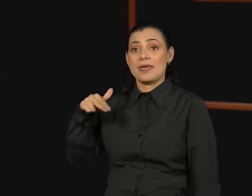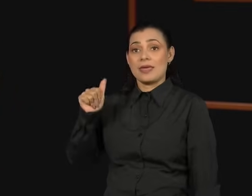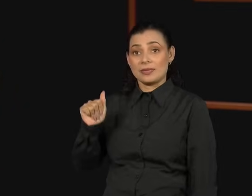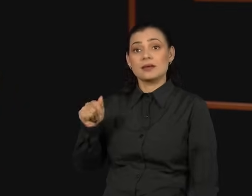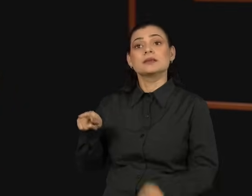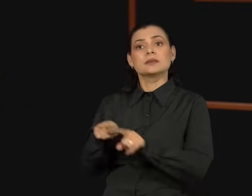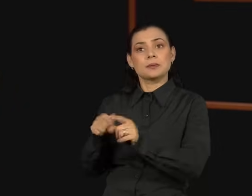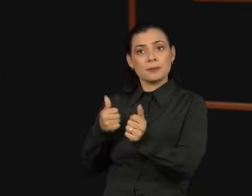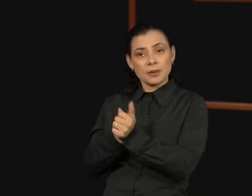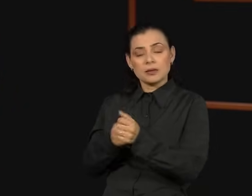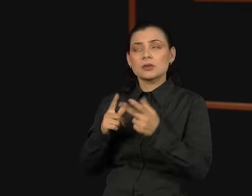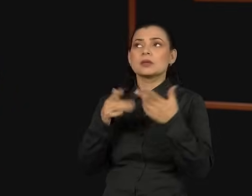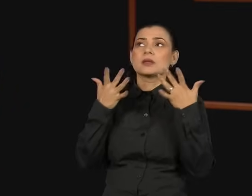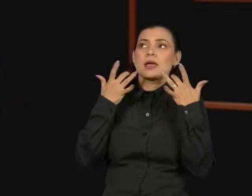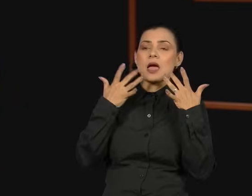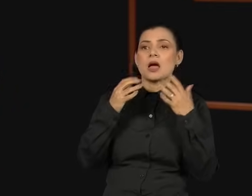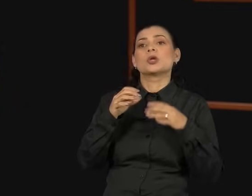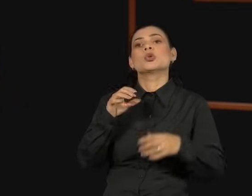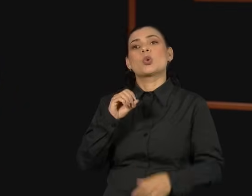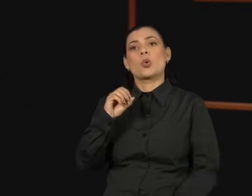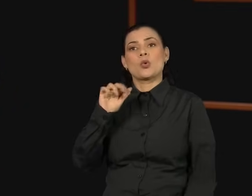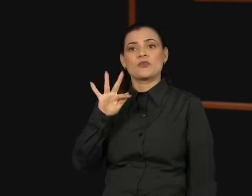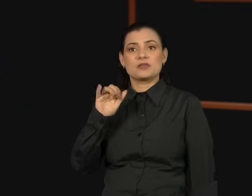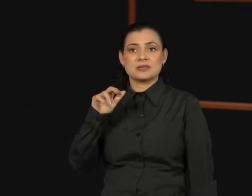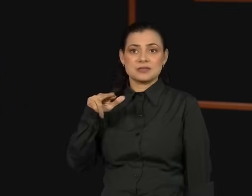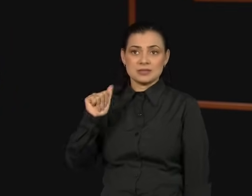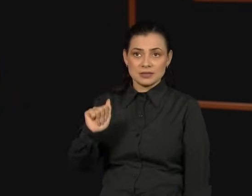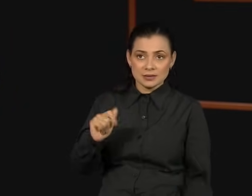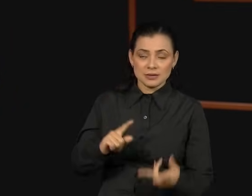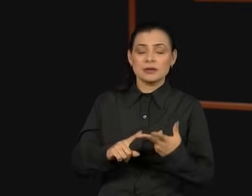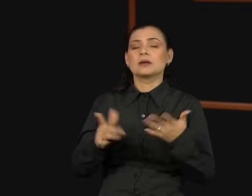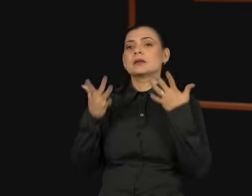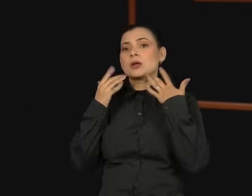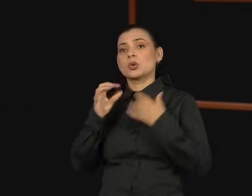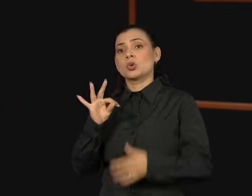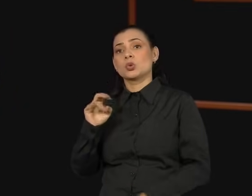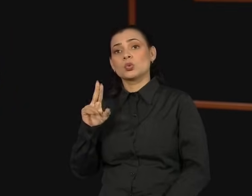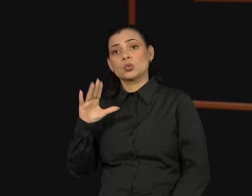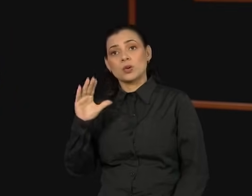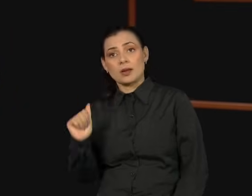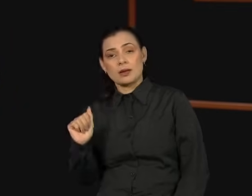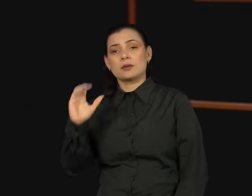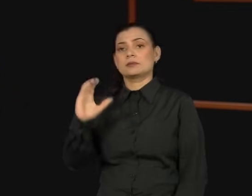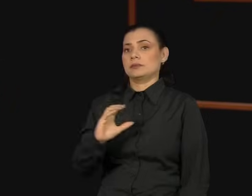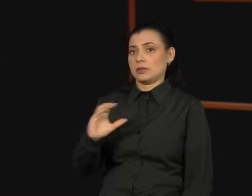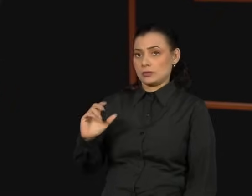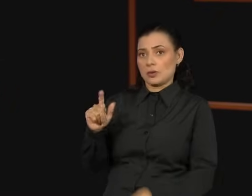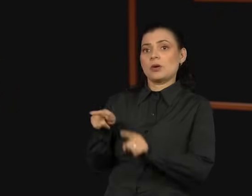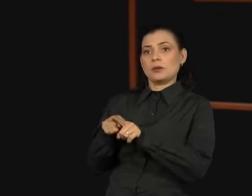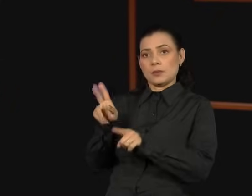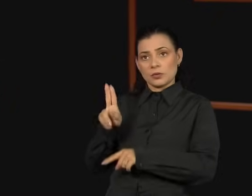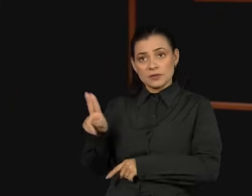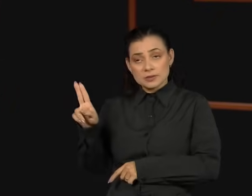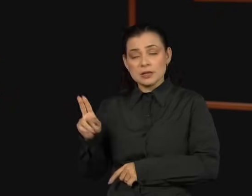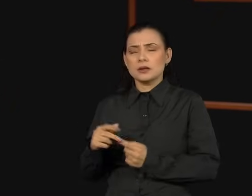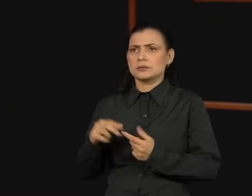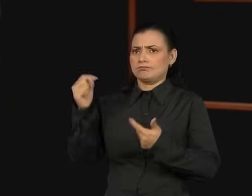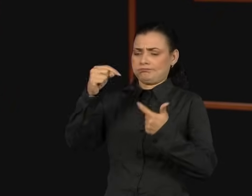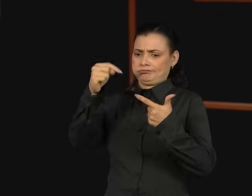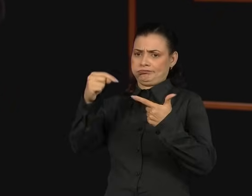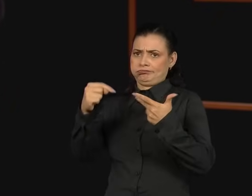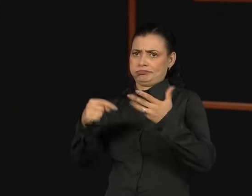Teatro Oficina, né? Tinha o Tuca, o Teatro da Universidade Católica, quer dizer, tudo isso era uma coisa